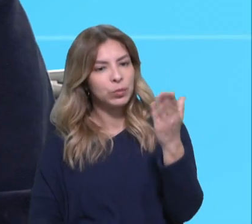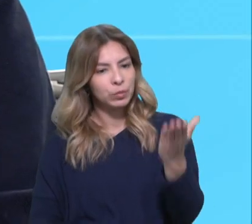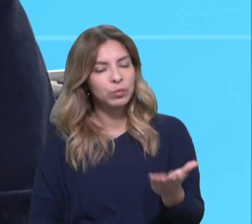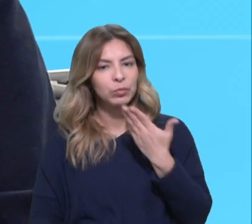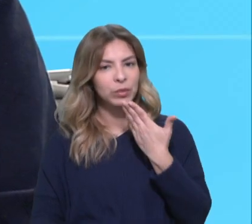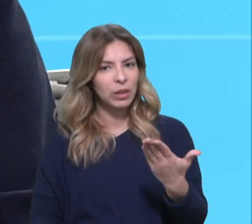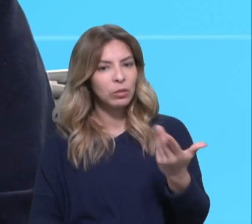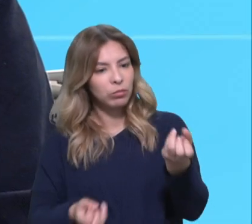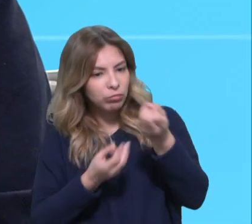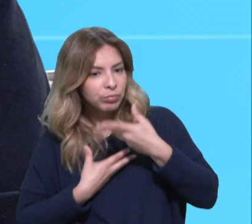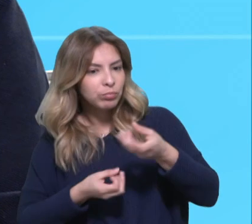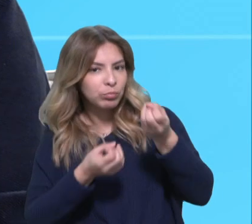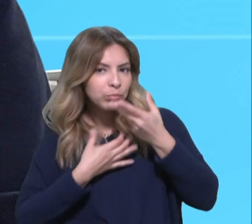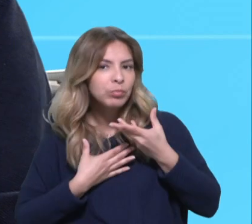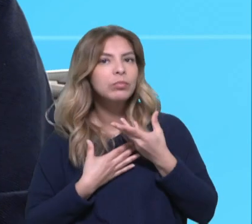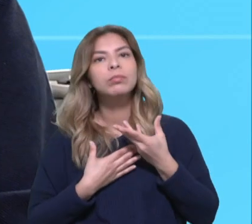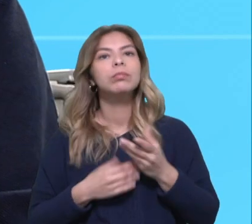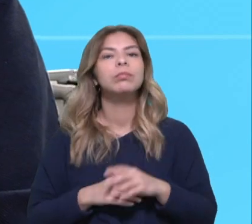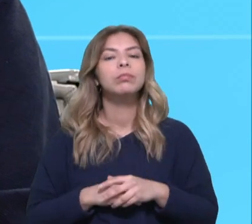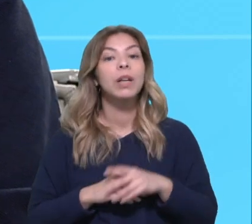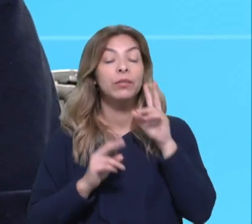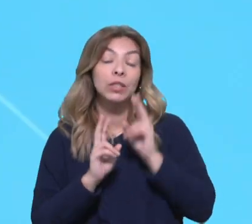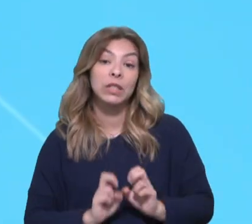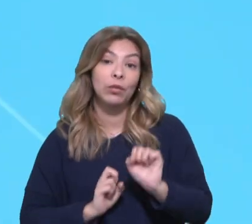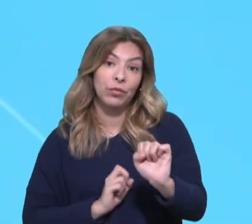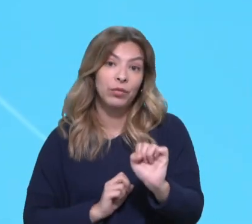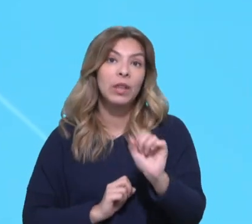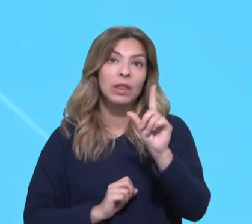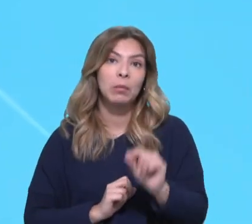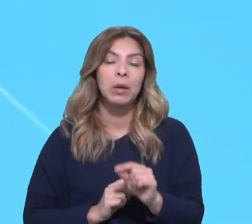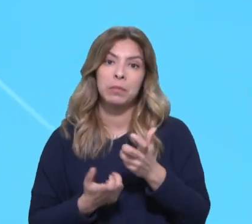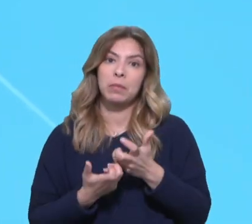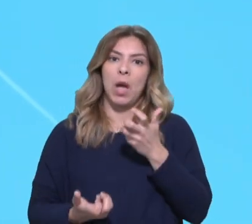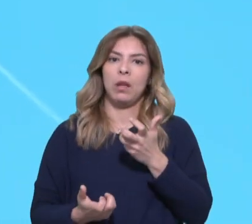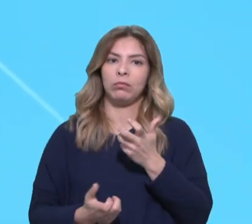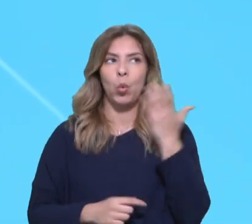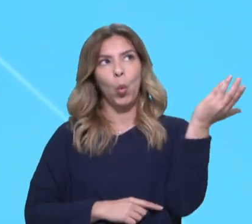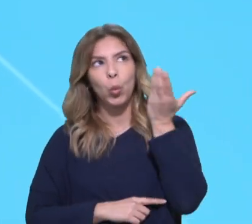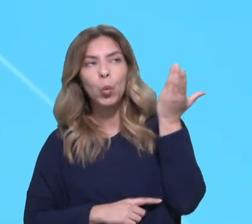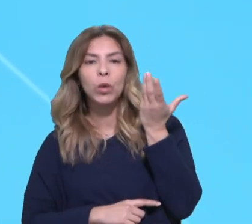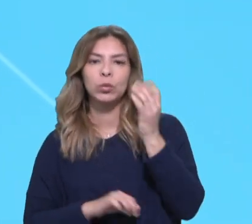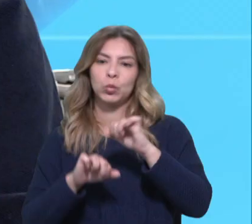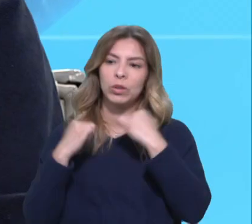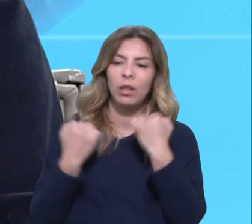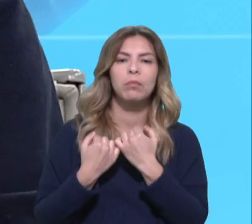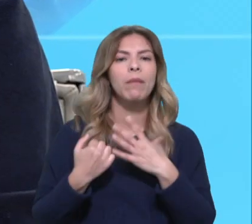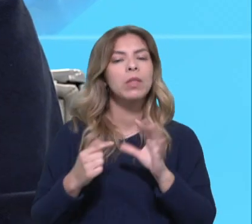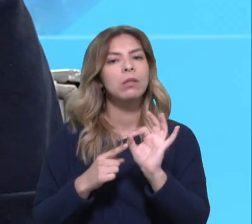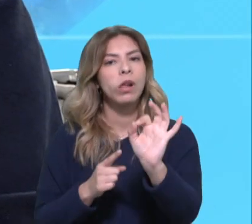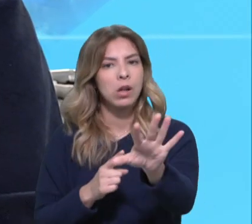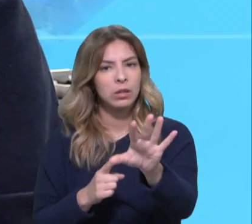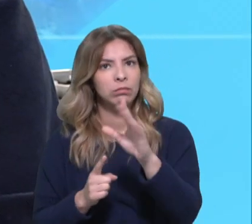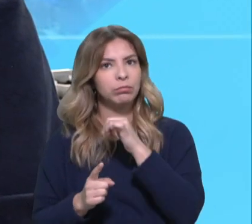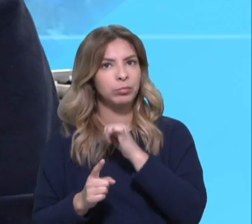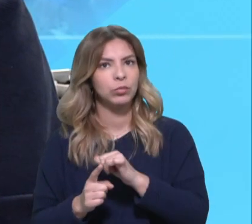partilhado connosco, nomeadamente essa investigação em torno do impacto cultural e social que tem a celebração da Semana Santa em Óbidos. Permita-me